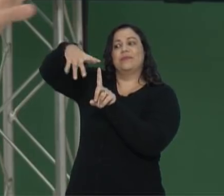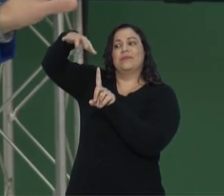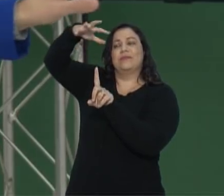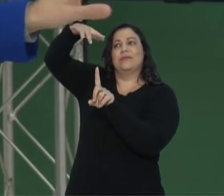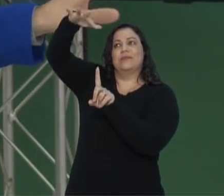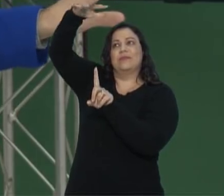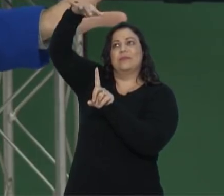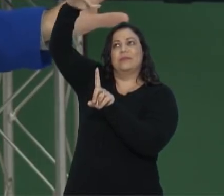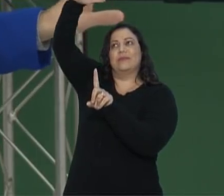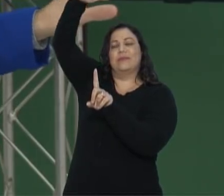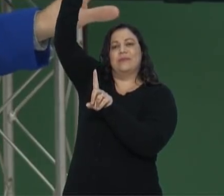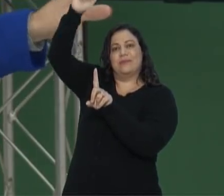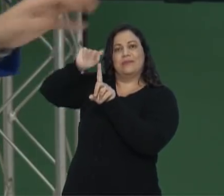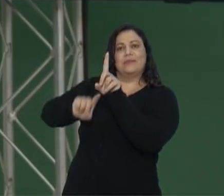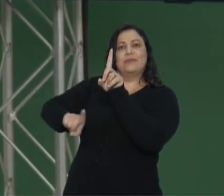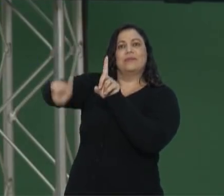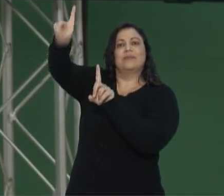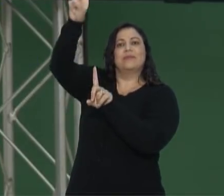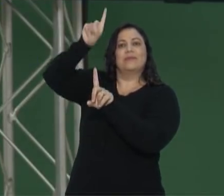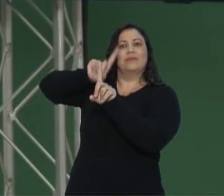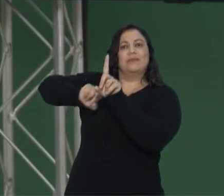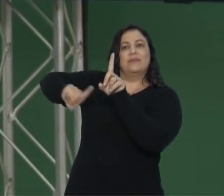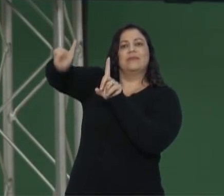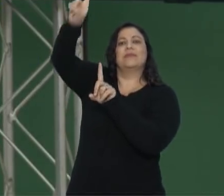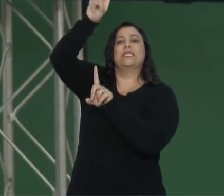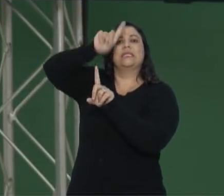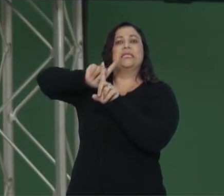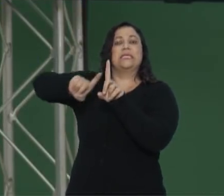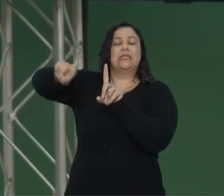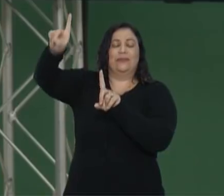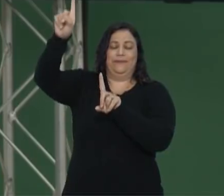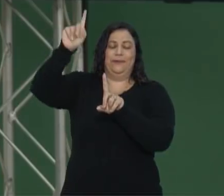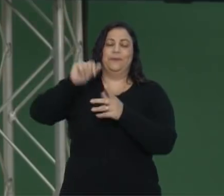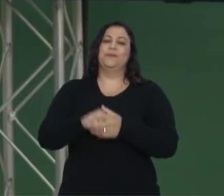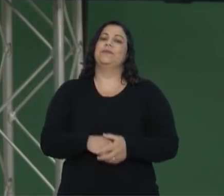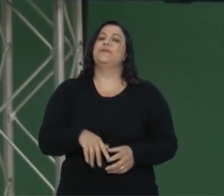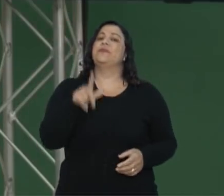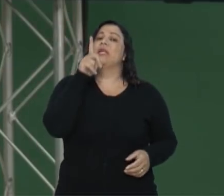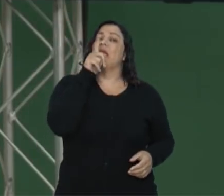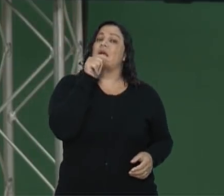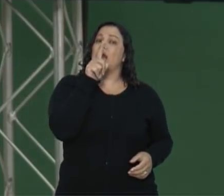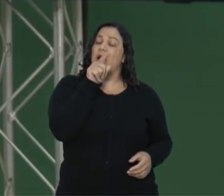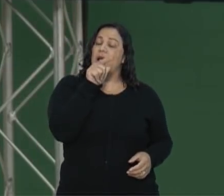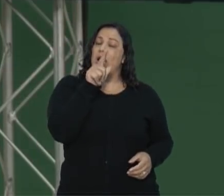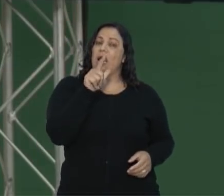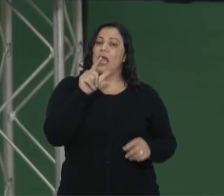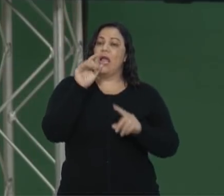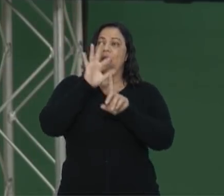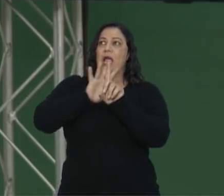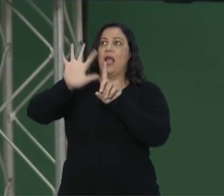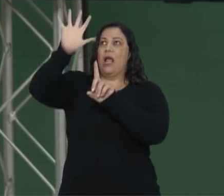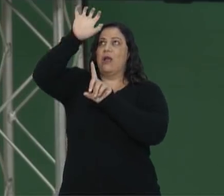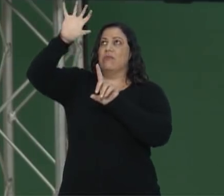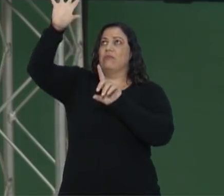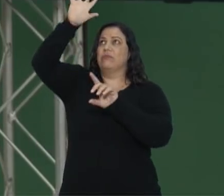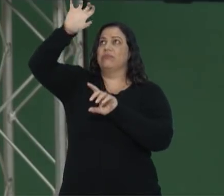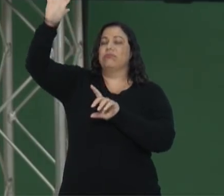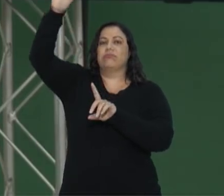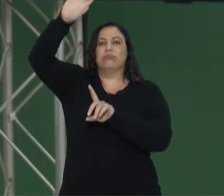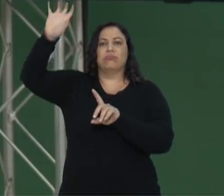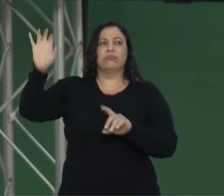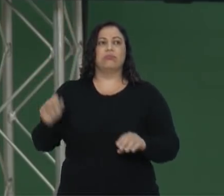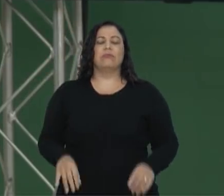evaporando. Ela está saindo do estado líquido e indo para o estado gasoso. Os animais, nós, seres